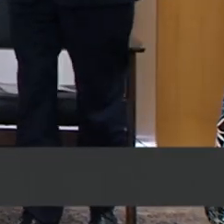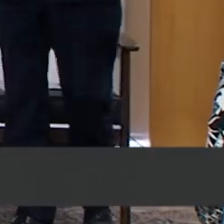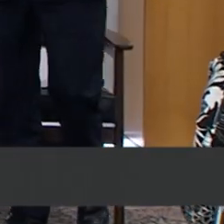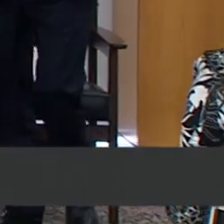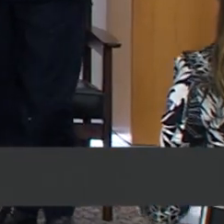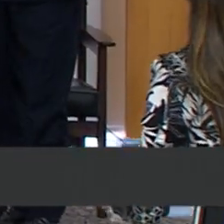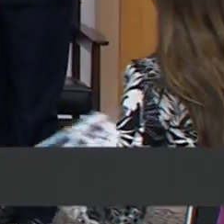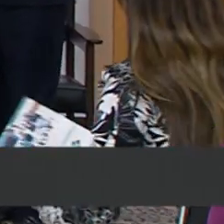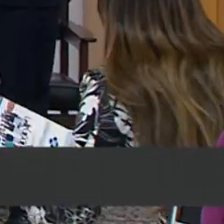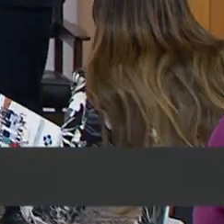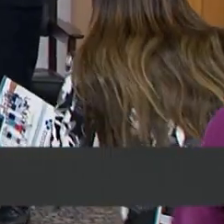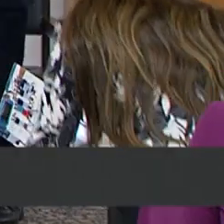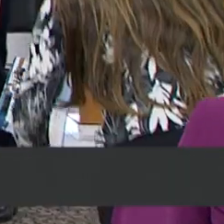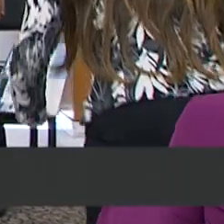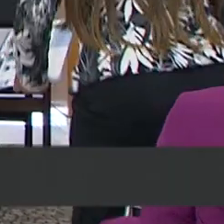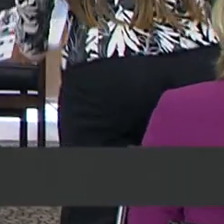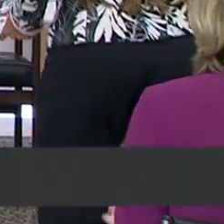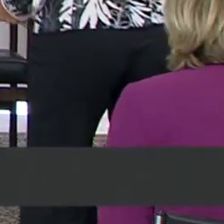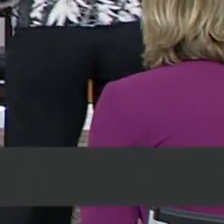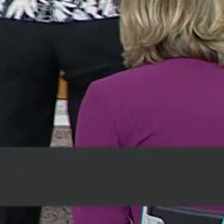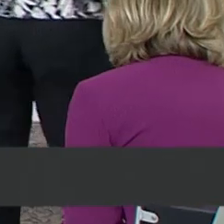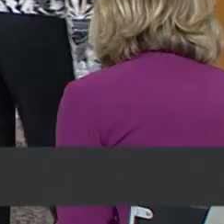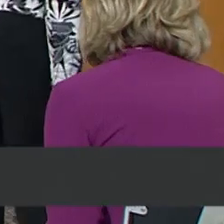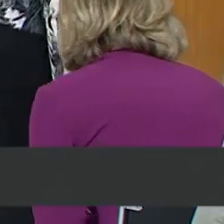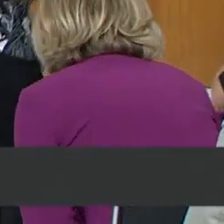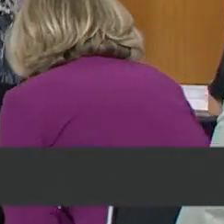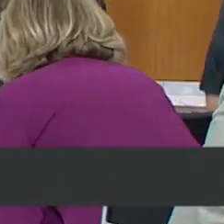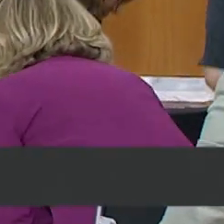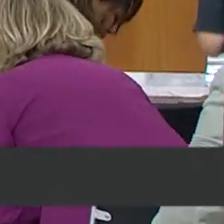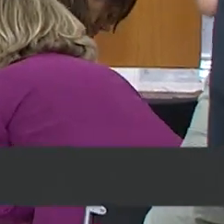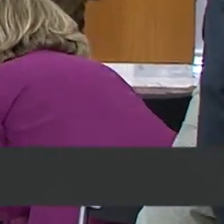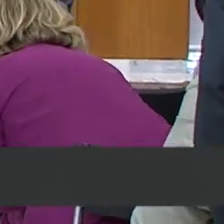está errado esta cerimônia